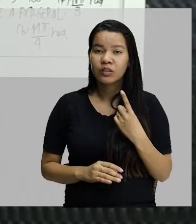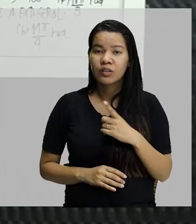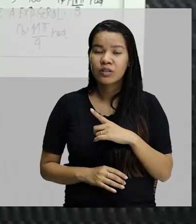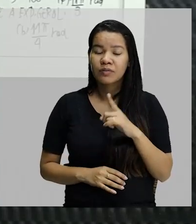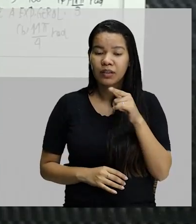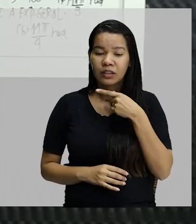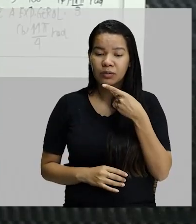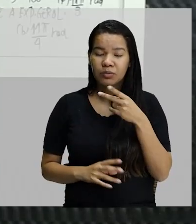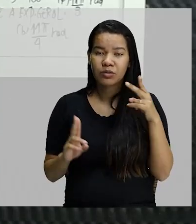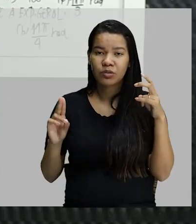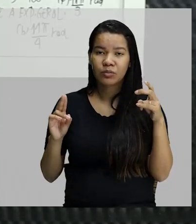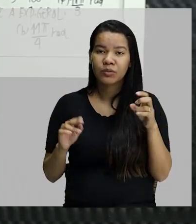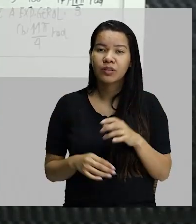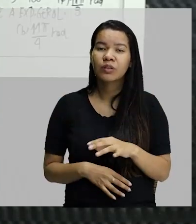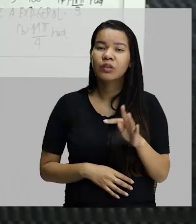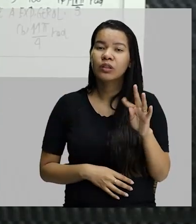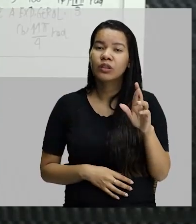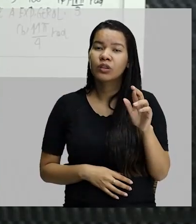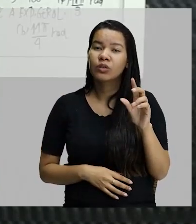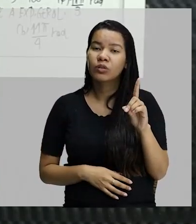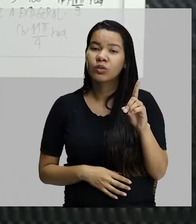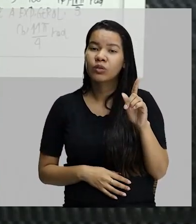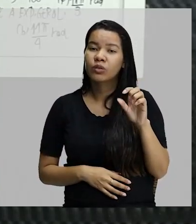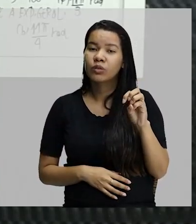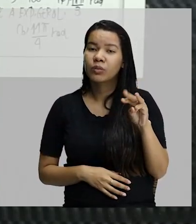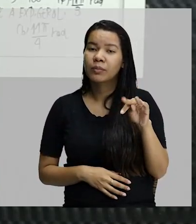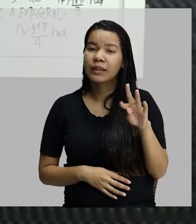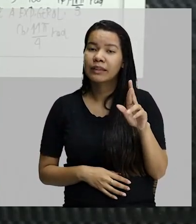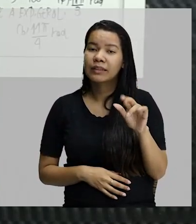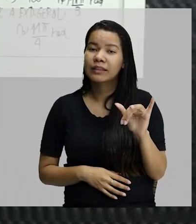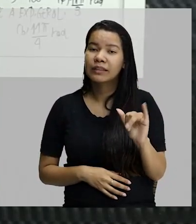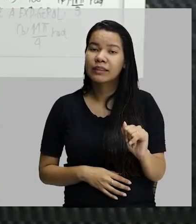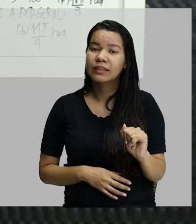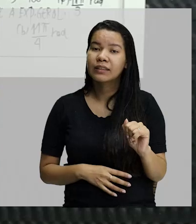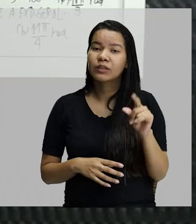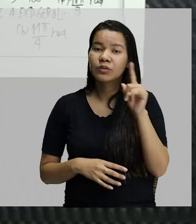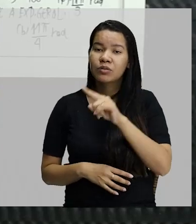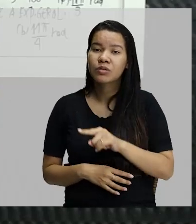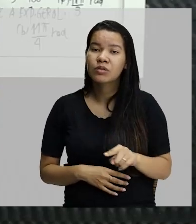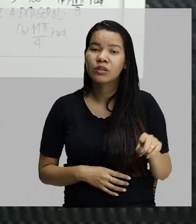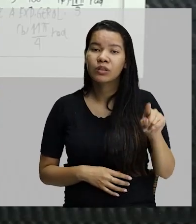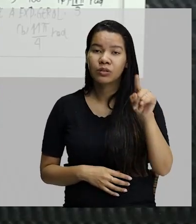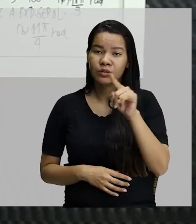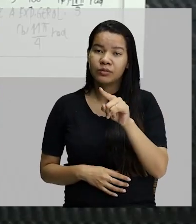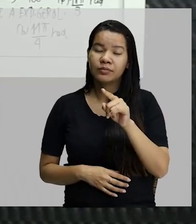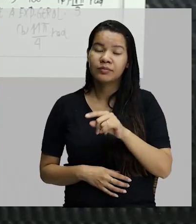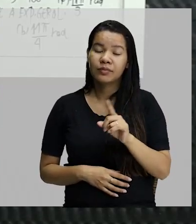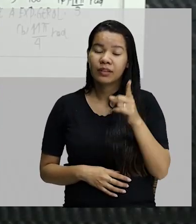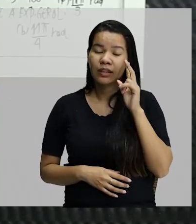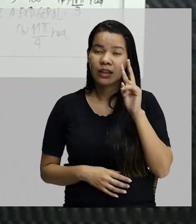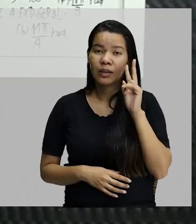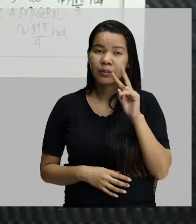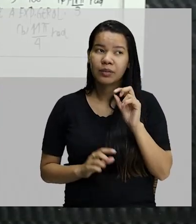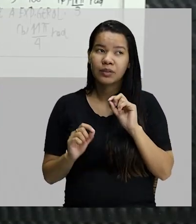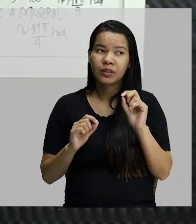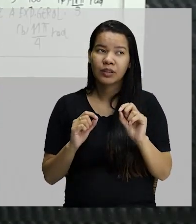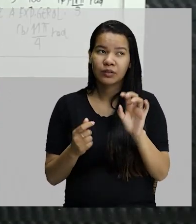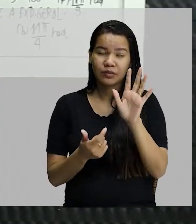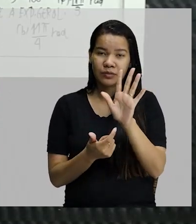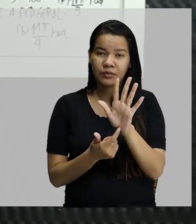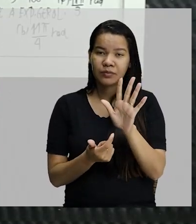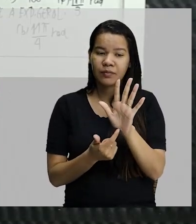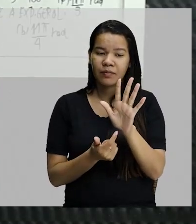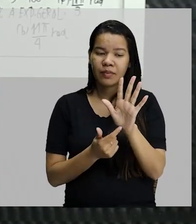a trigonometria que nós vamos estudar é a trigonometria no ciclo trigonométrico. Tá? Lembrando que eu coloquei essa figura aqui,